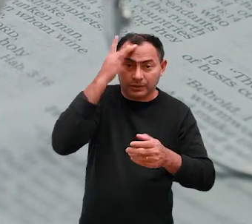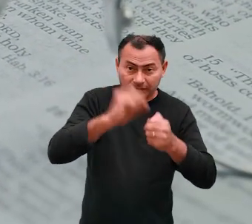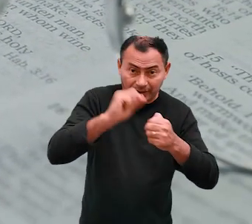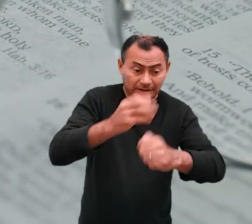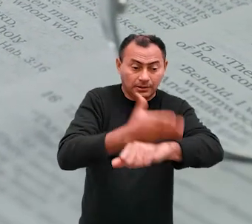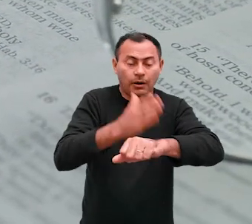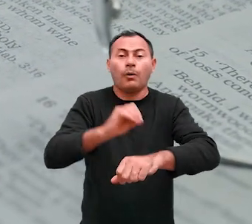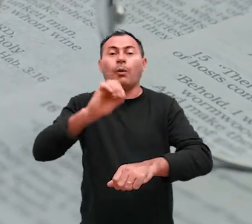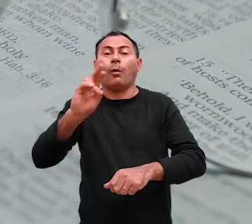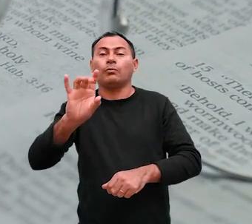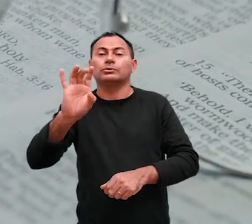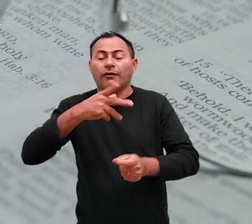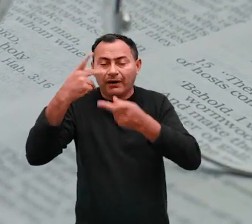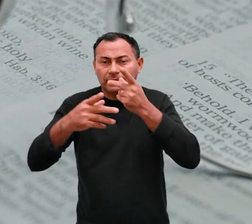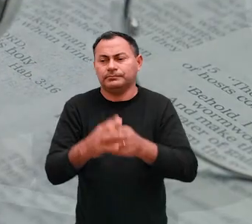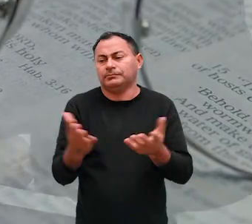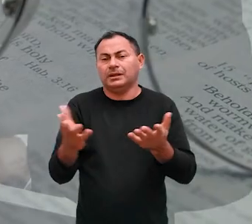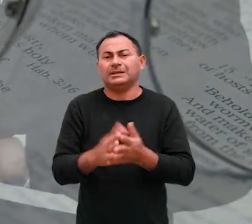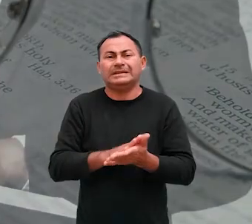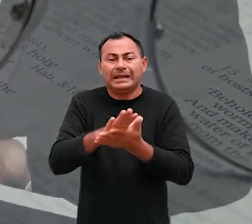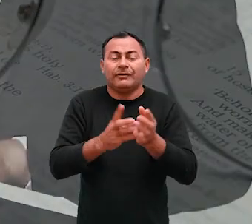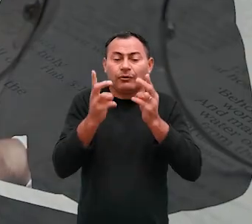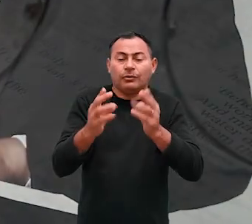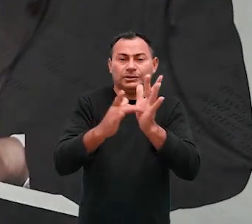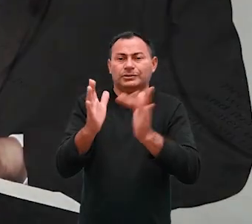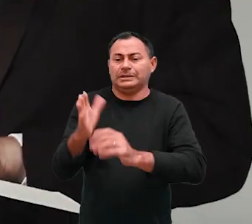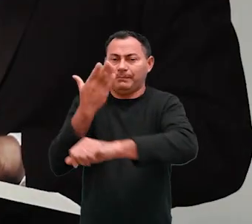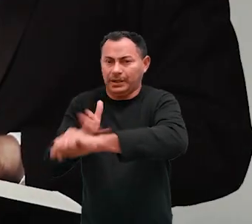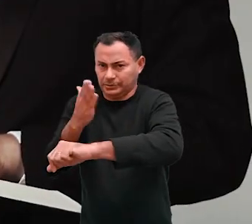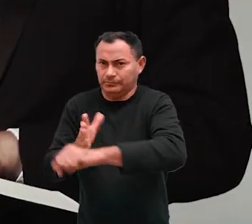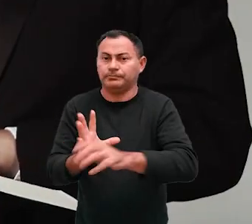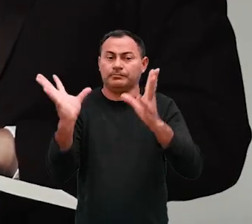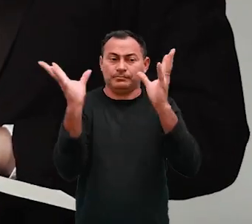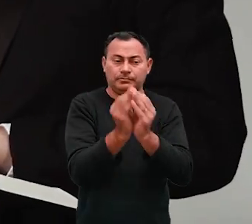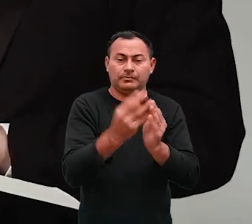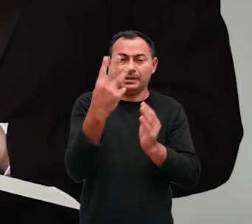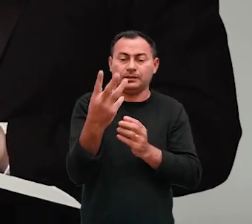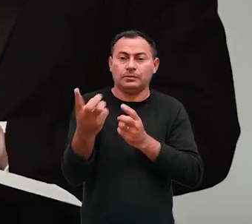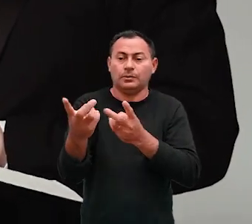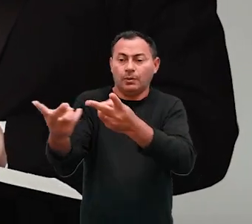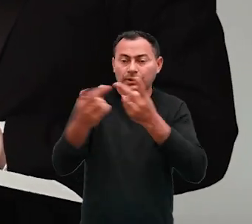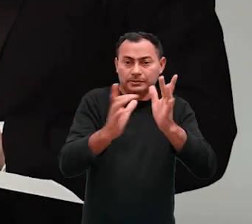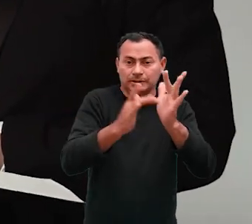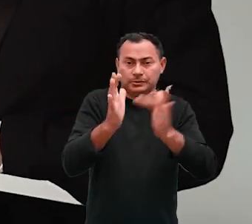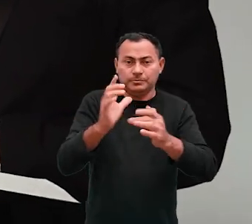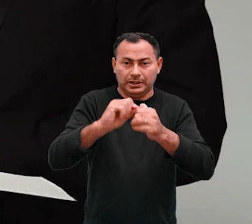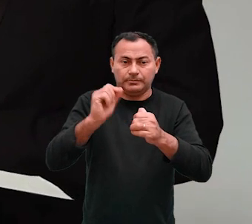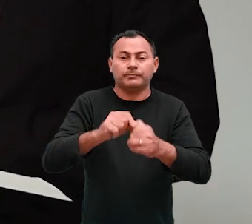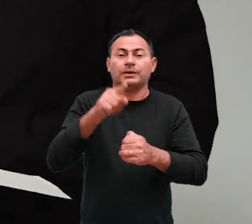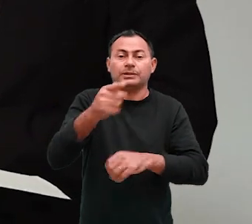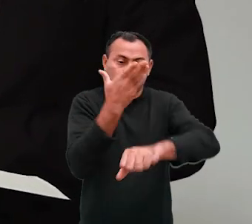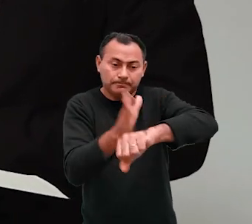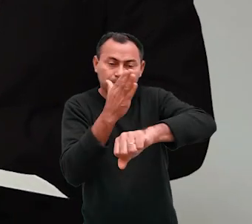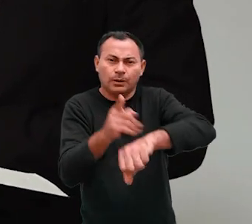hein? Ninguém foi tão prático como Jesus. Acho que podemos resumir a terceira parte desse convite de Jesus assim: